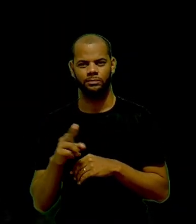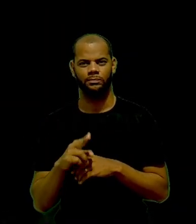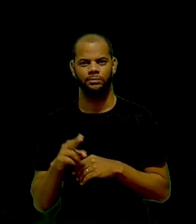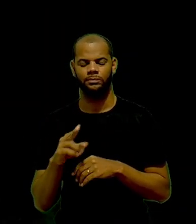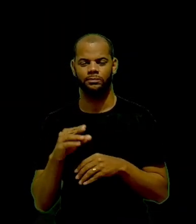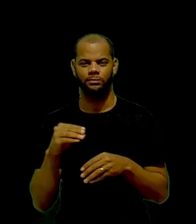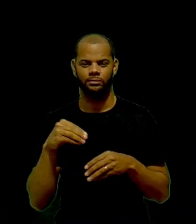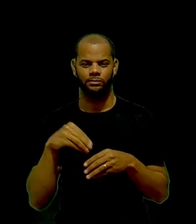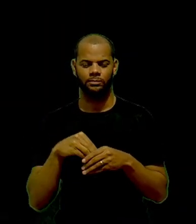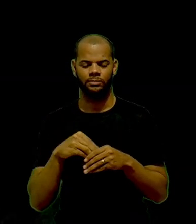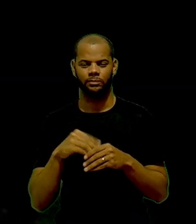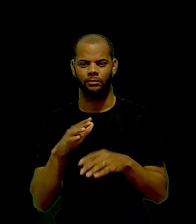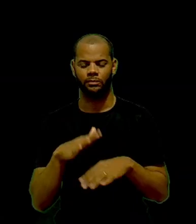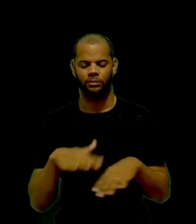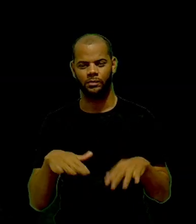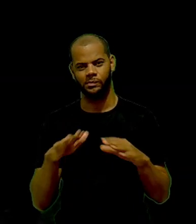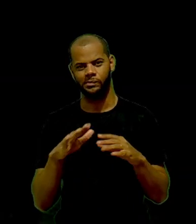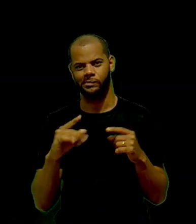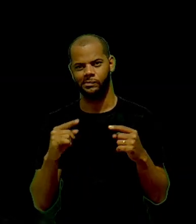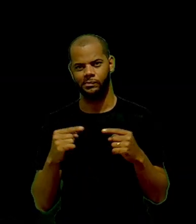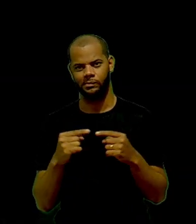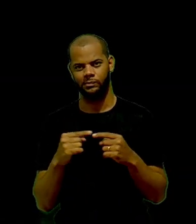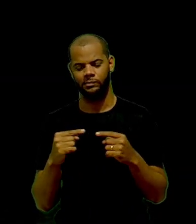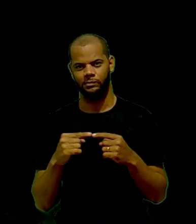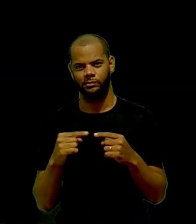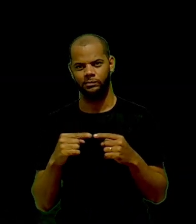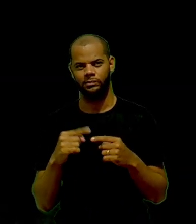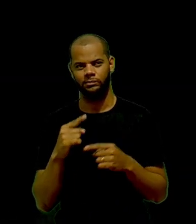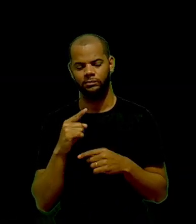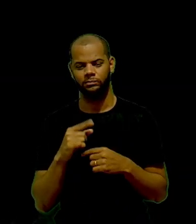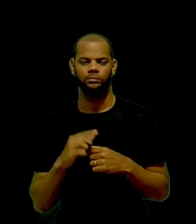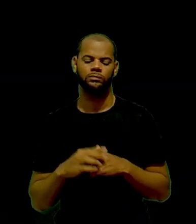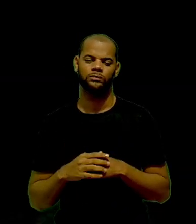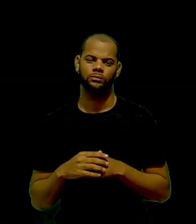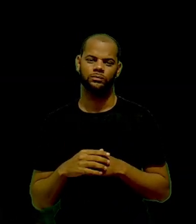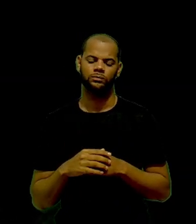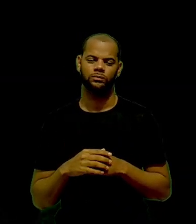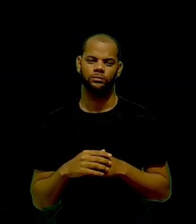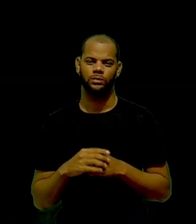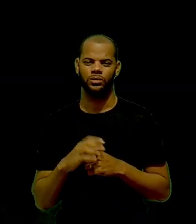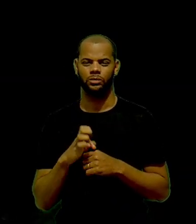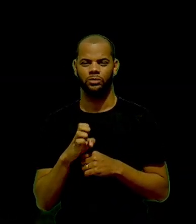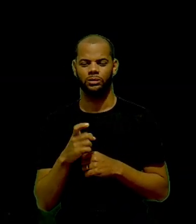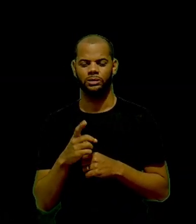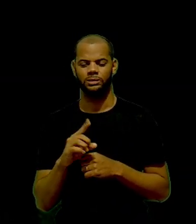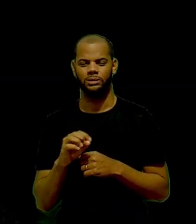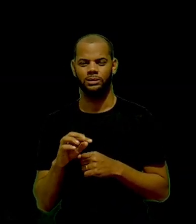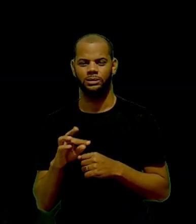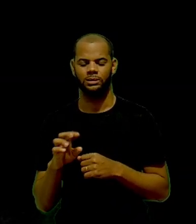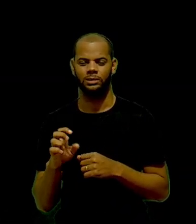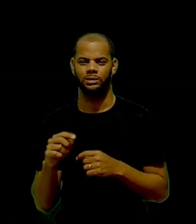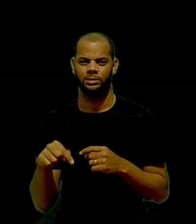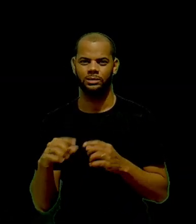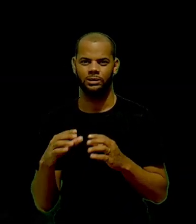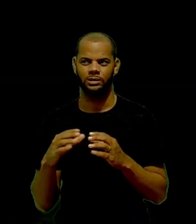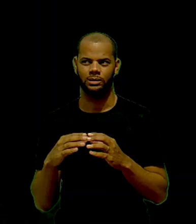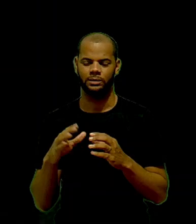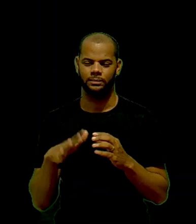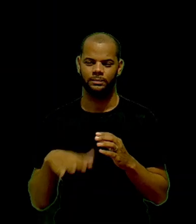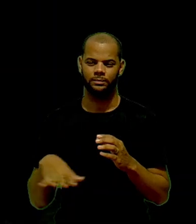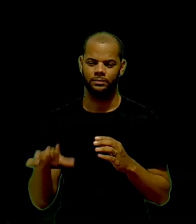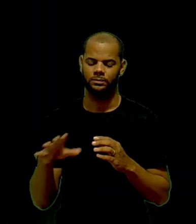elétrica do fotovoltaica UFSC lá, e o excedente vem aqui para a unidade